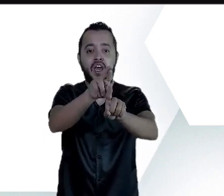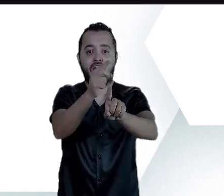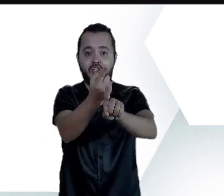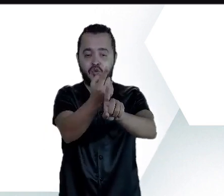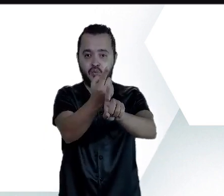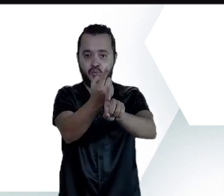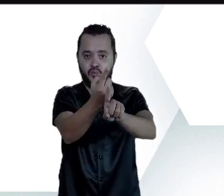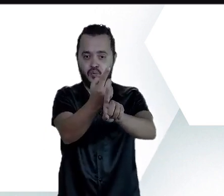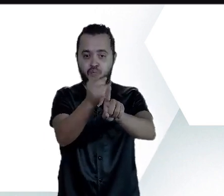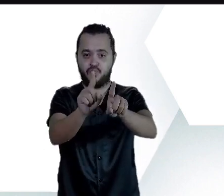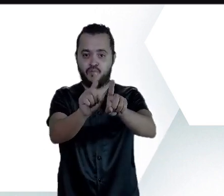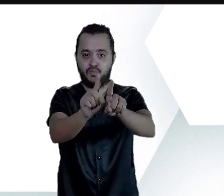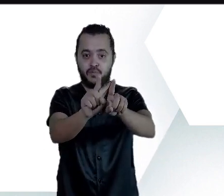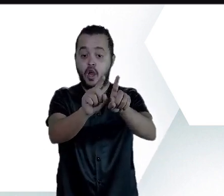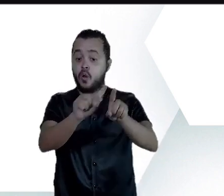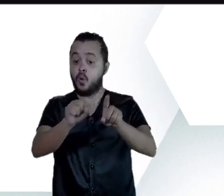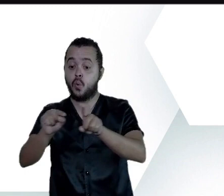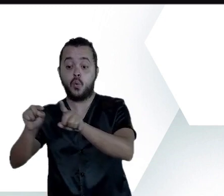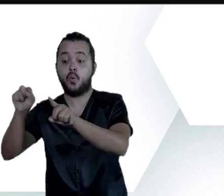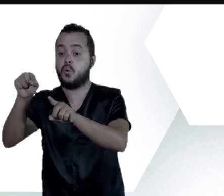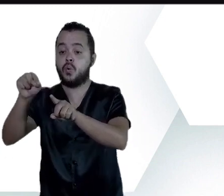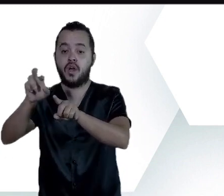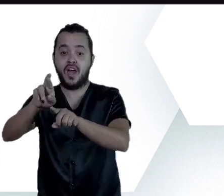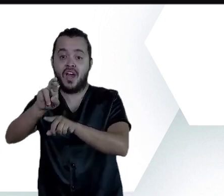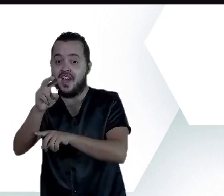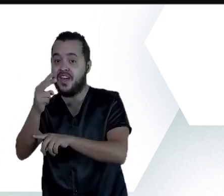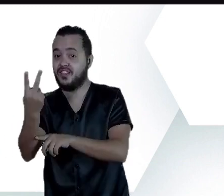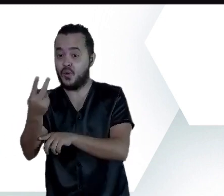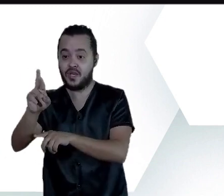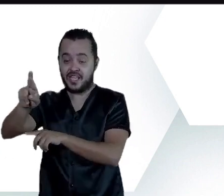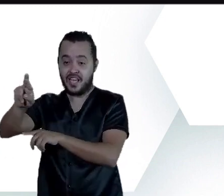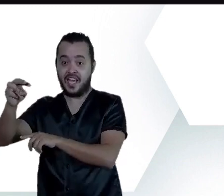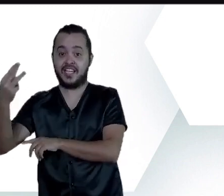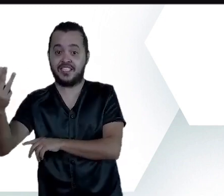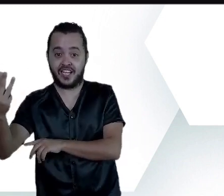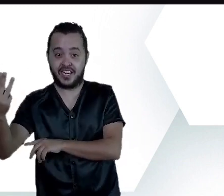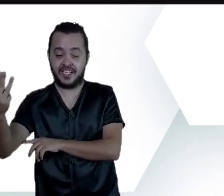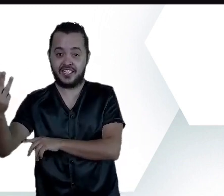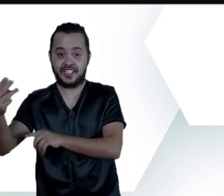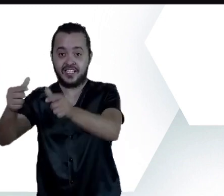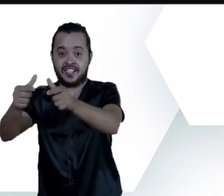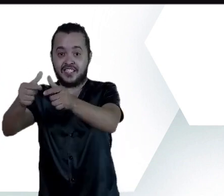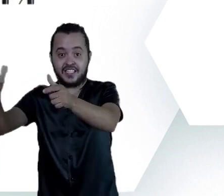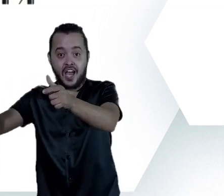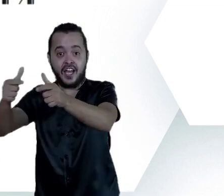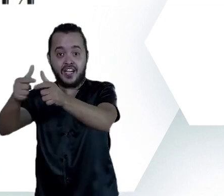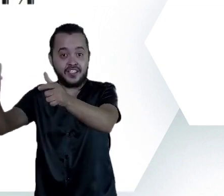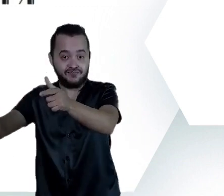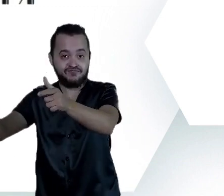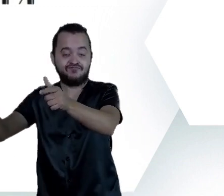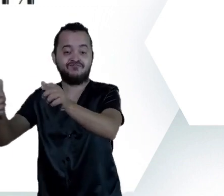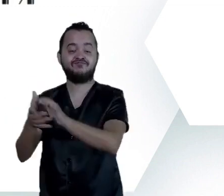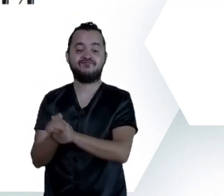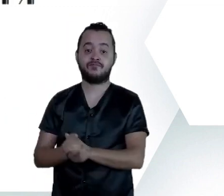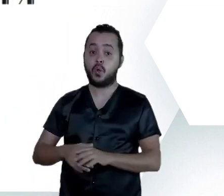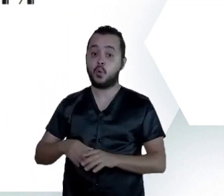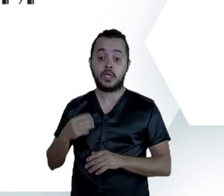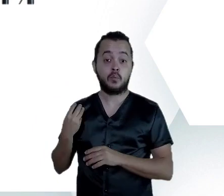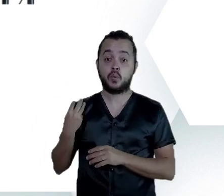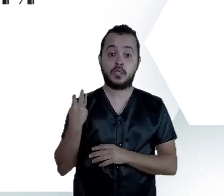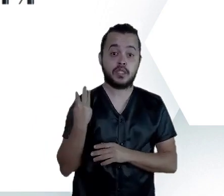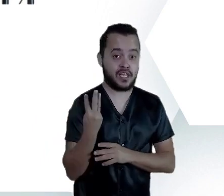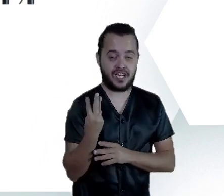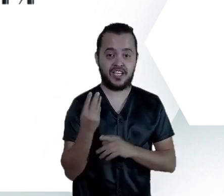R1 e nós temos também um R2 e R3 em série, um com o outro. Então nesse caso